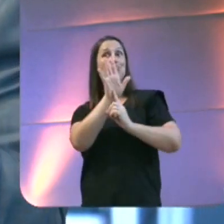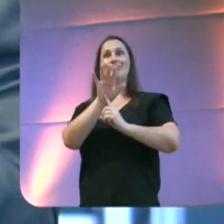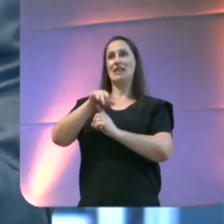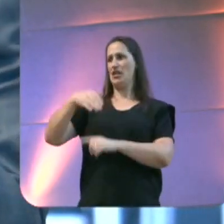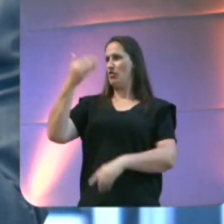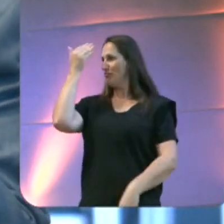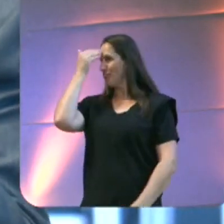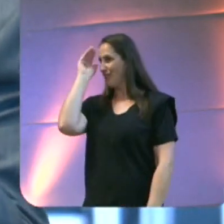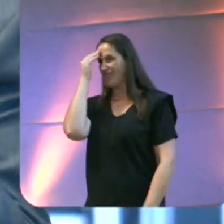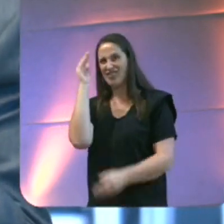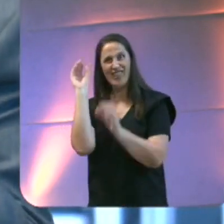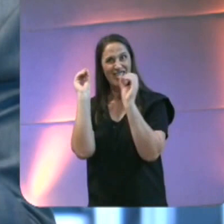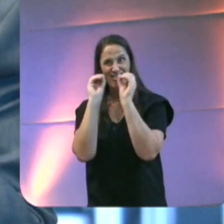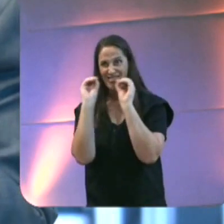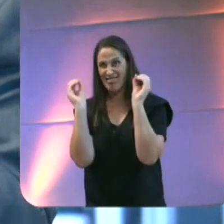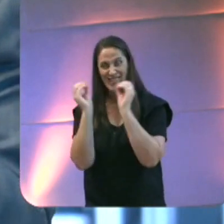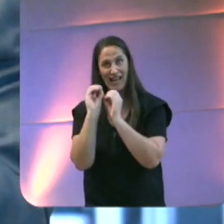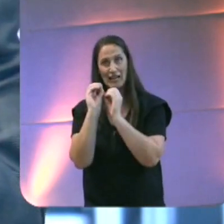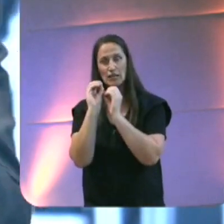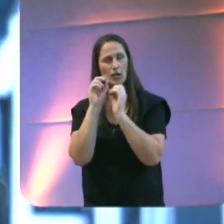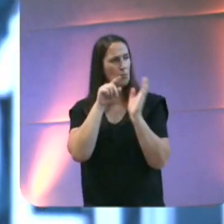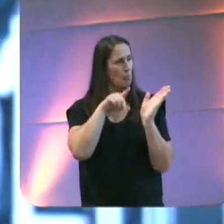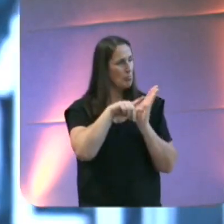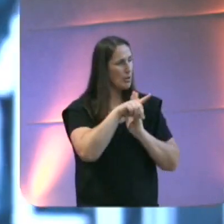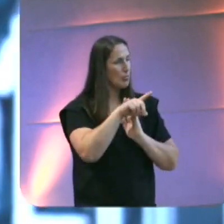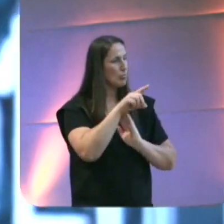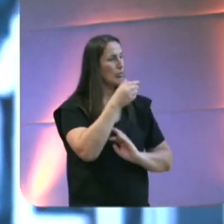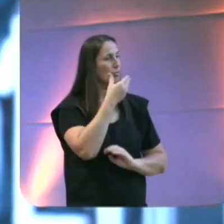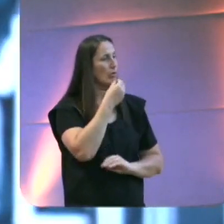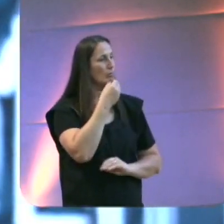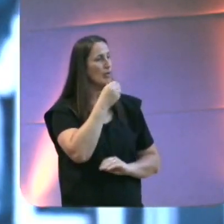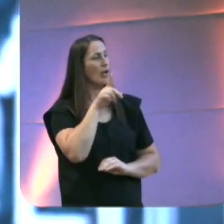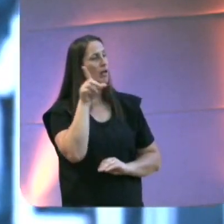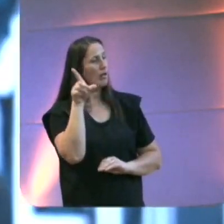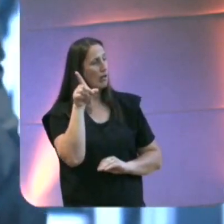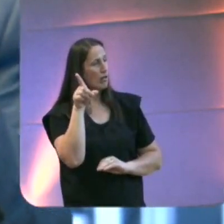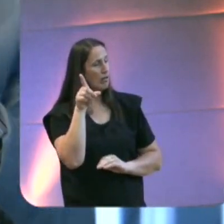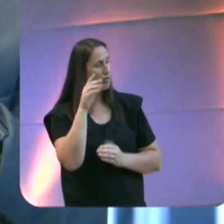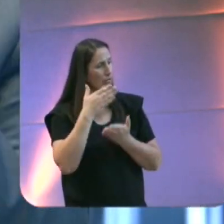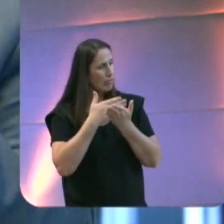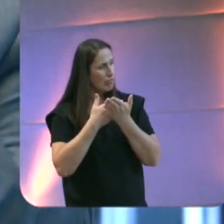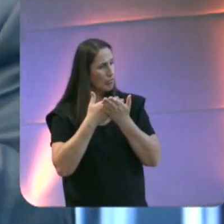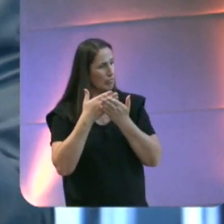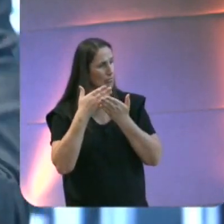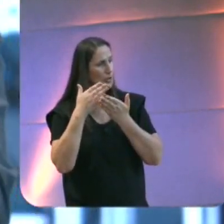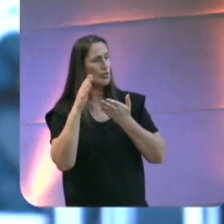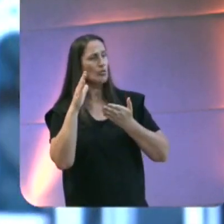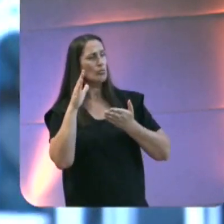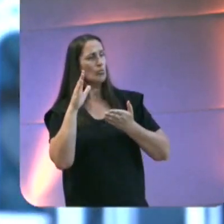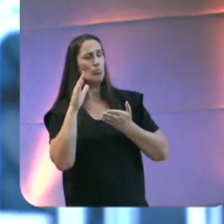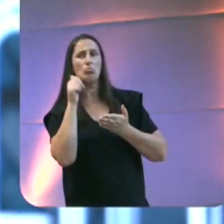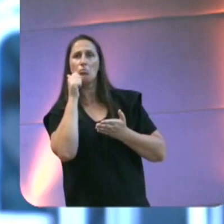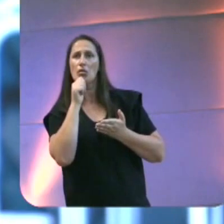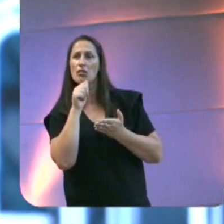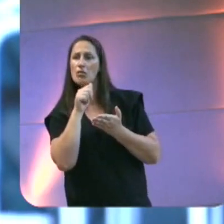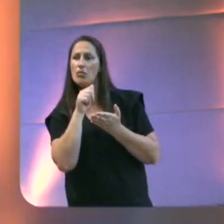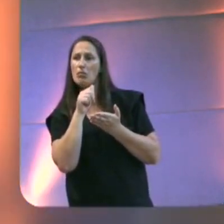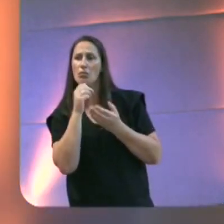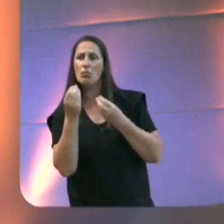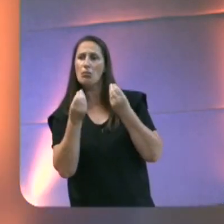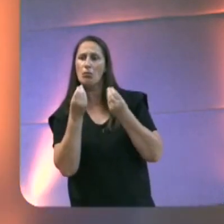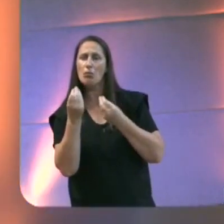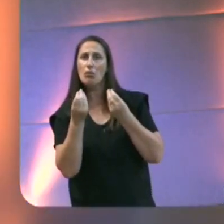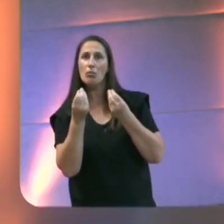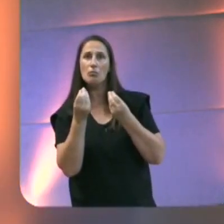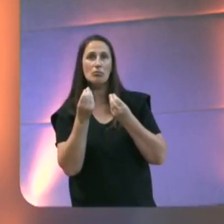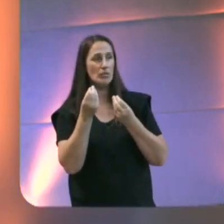para o missionário, o que está acontecendo? Ela falou assim, na sua igreja tem gente que faz solo, canta? Aí eu falei, tem, ela